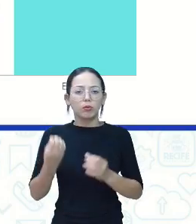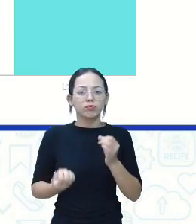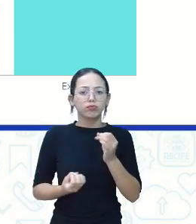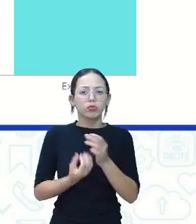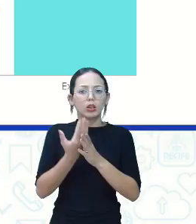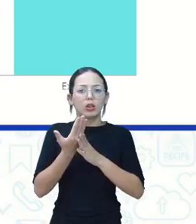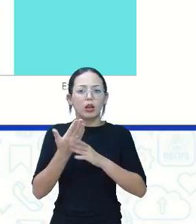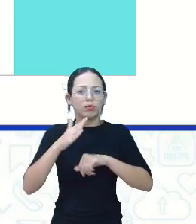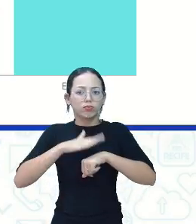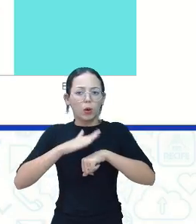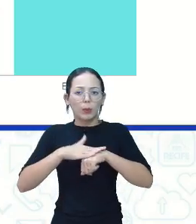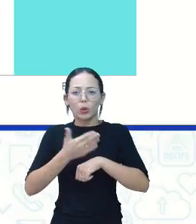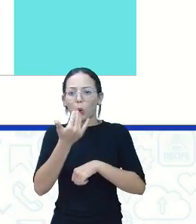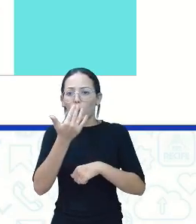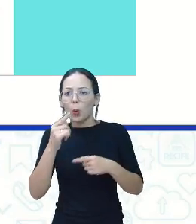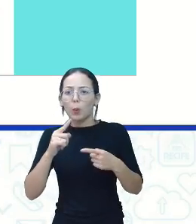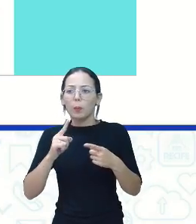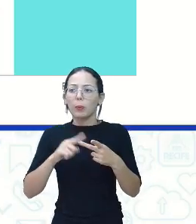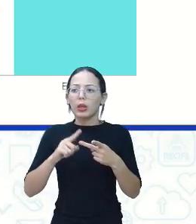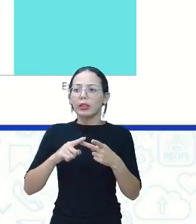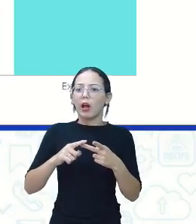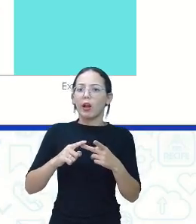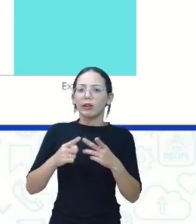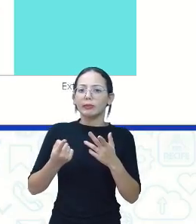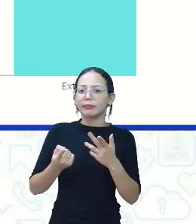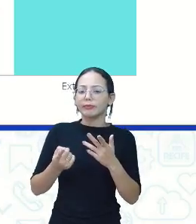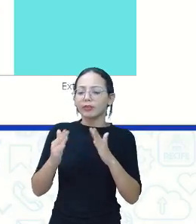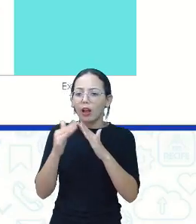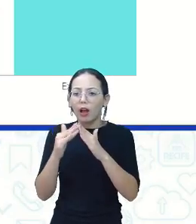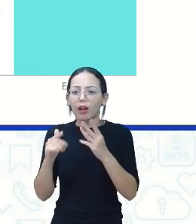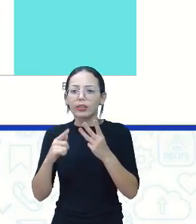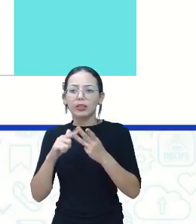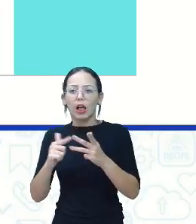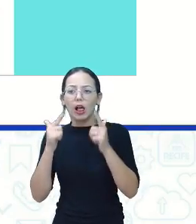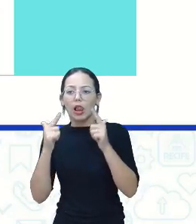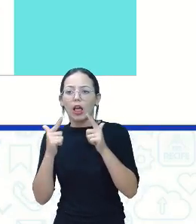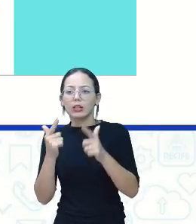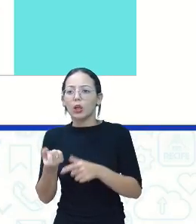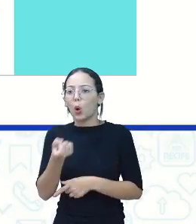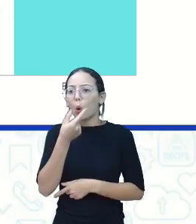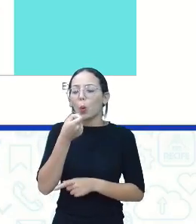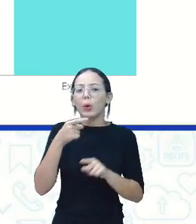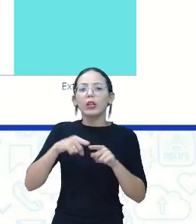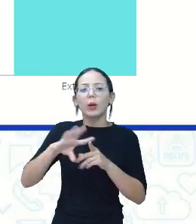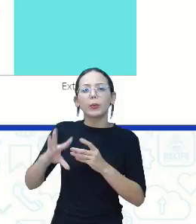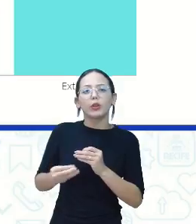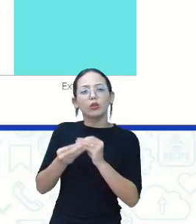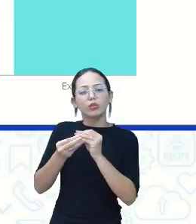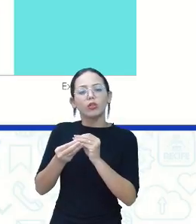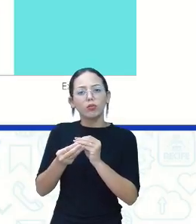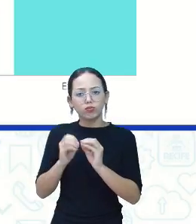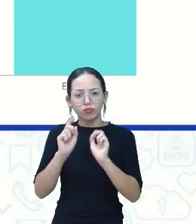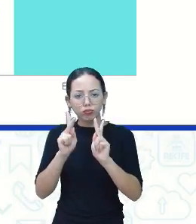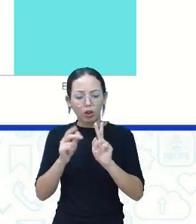aí com alimentação, moradia, lazer, medicação e extras. Ou seja, eu coloquei num gráfico aí e